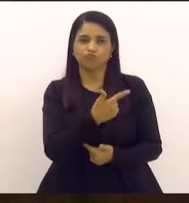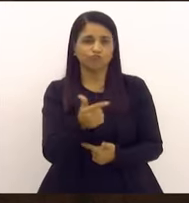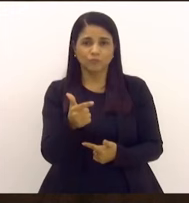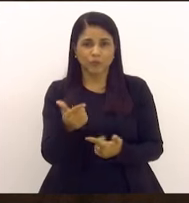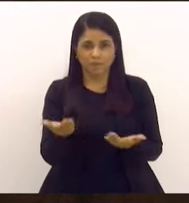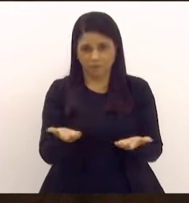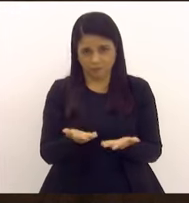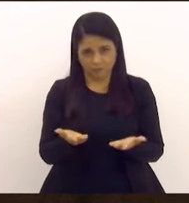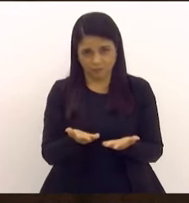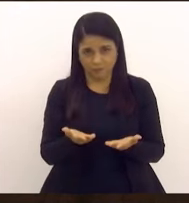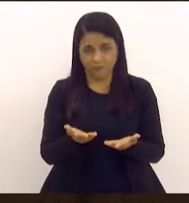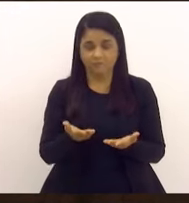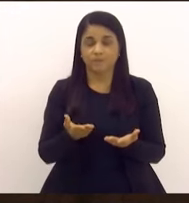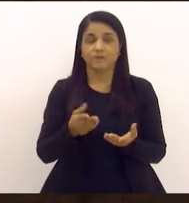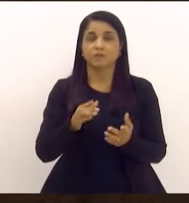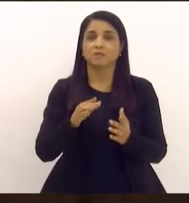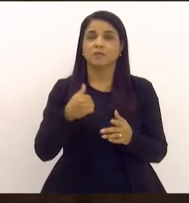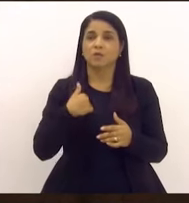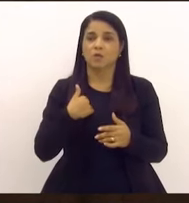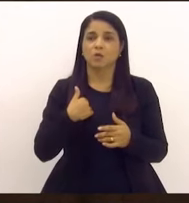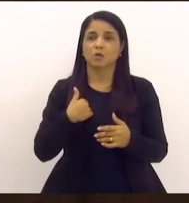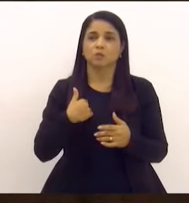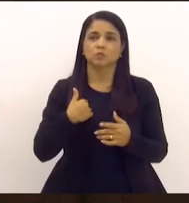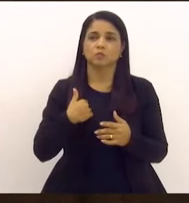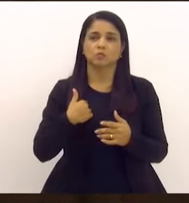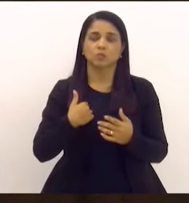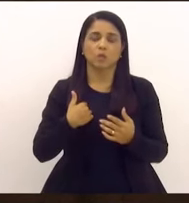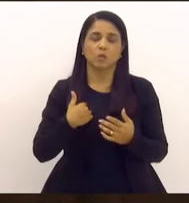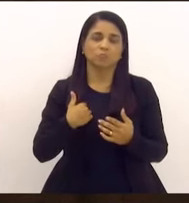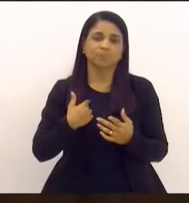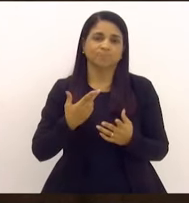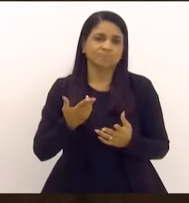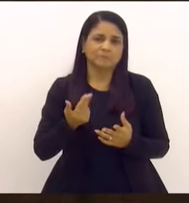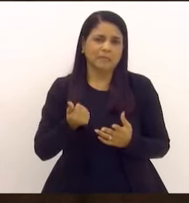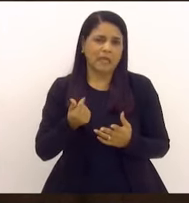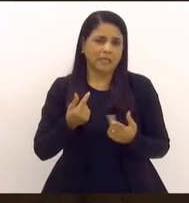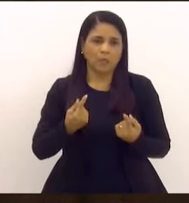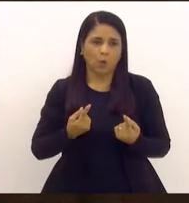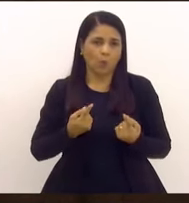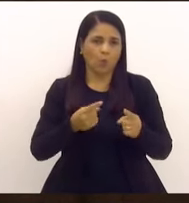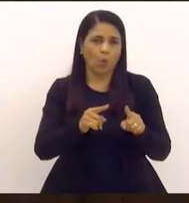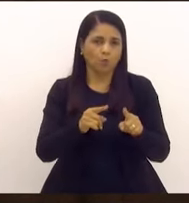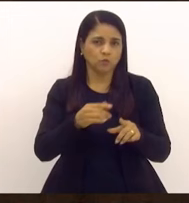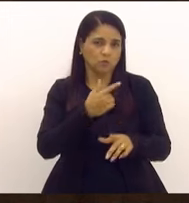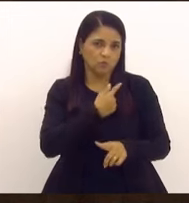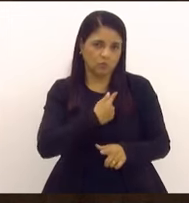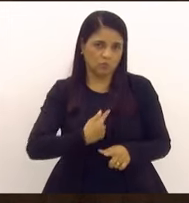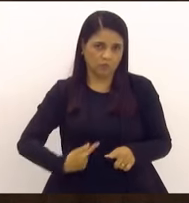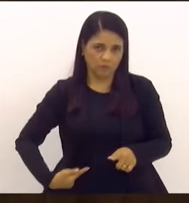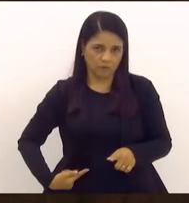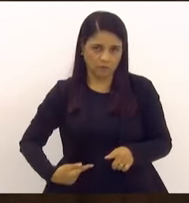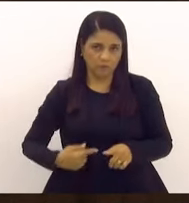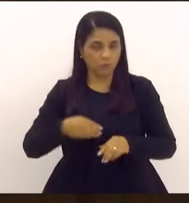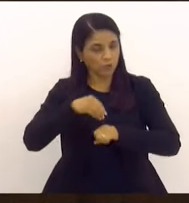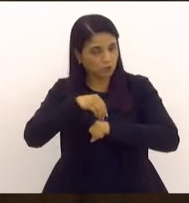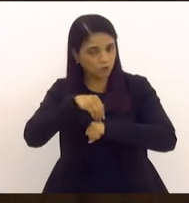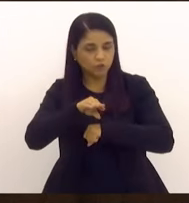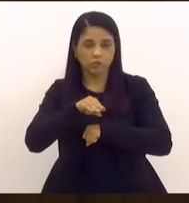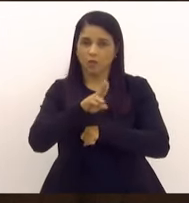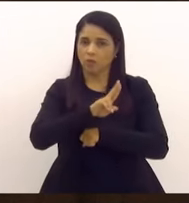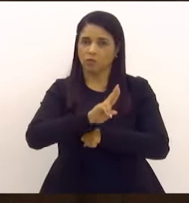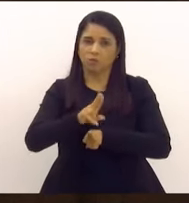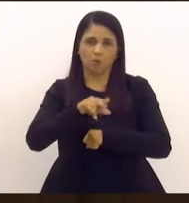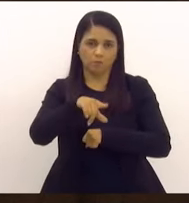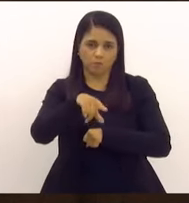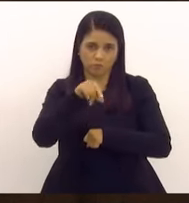Então, por conta dessa questão, obviamente, não tenho absolutamente nada contra o governador indicar o nome, né?